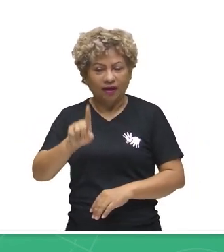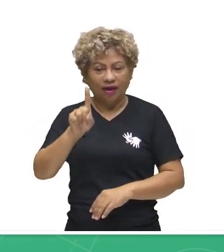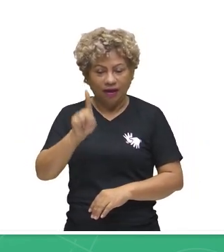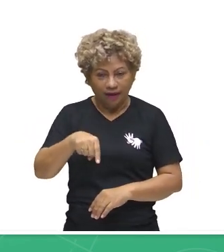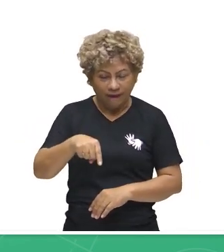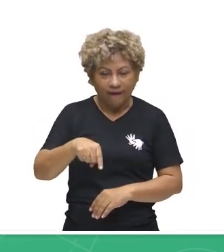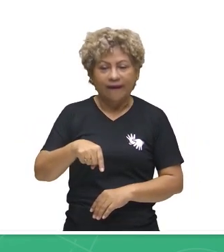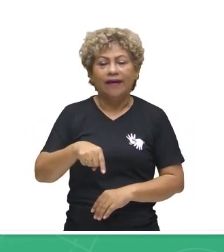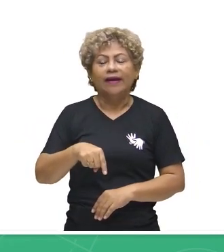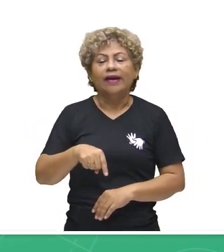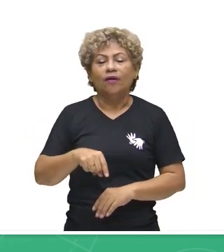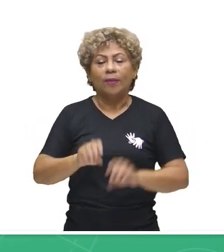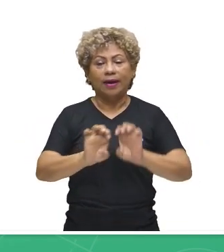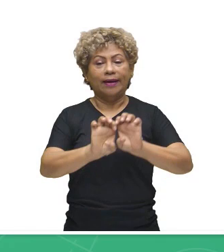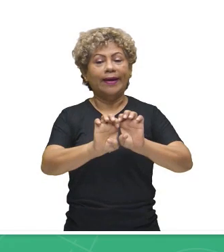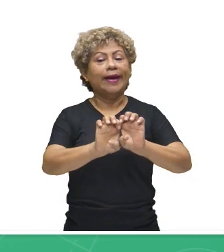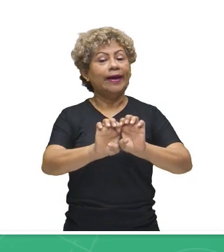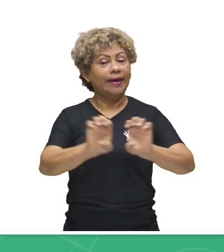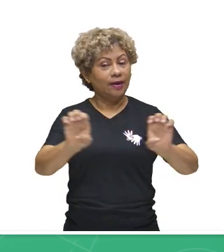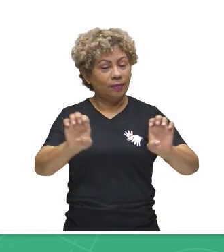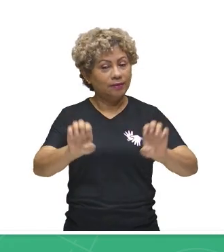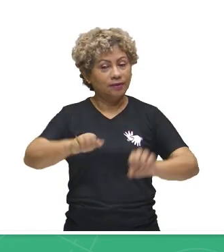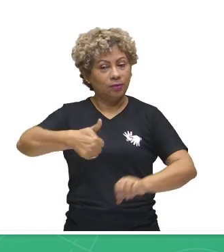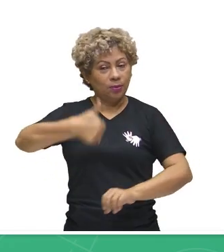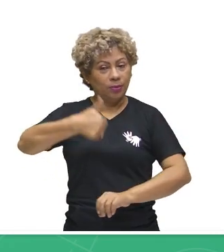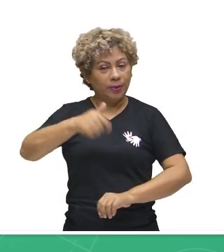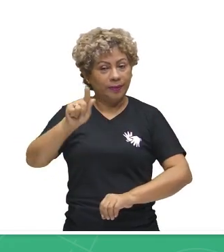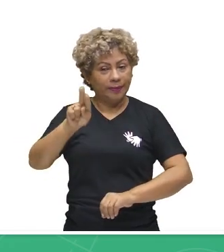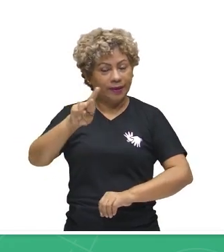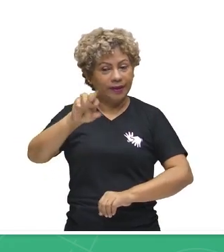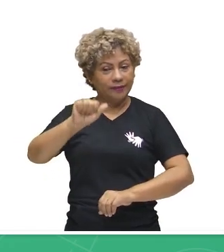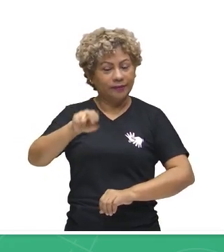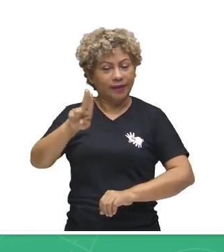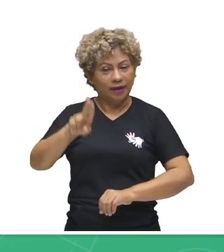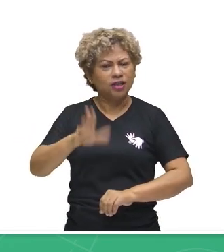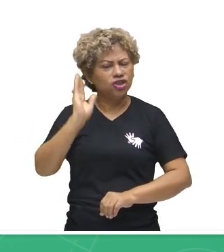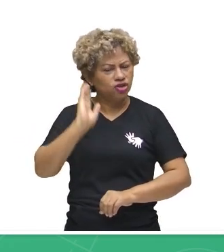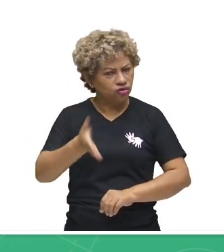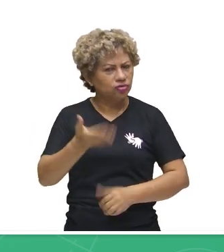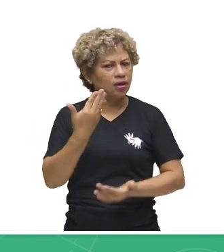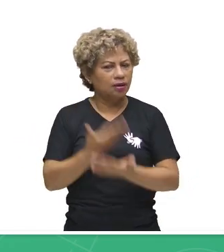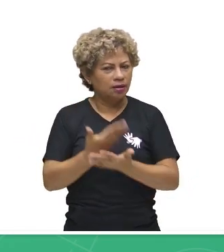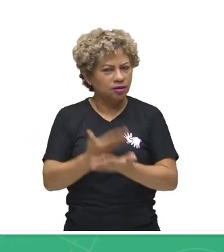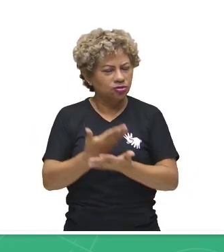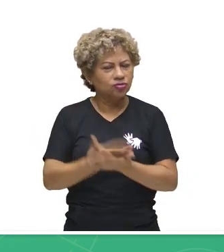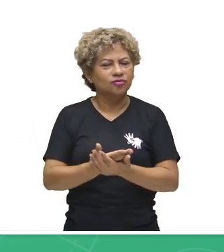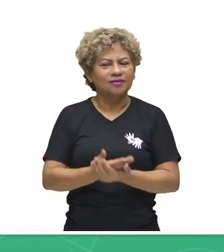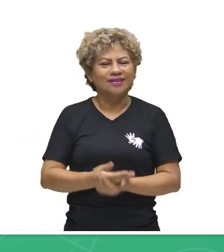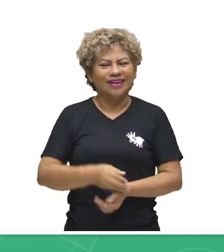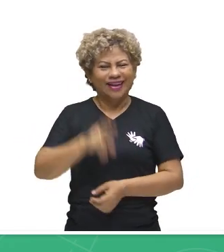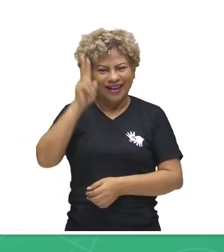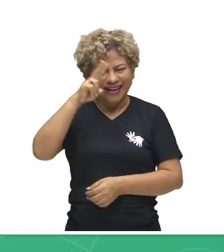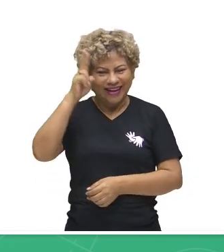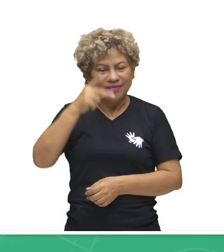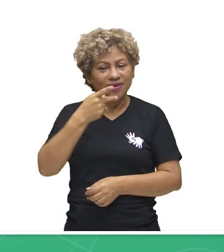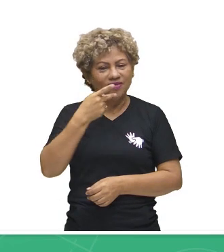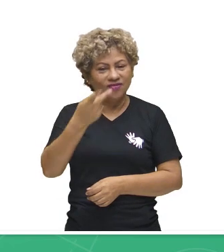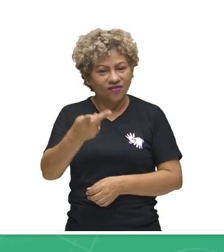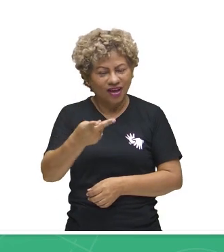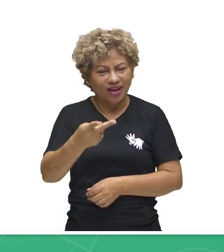de primeiro grau, como nós já estudamos, nós temos que a equação do sorvete, você tem